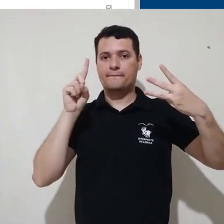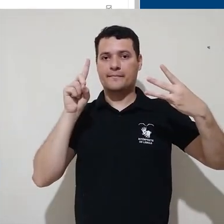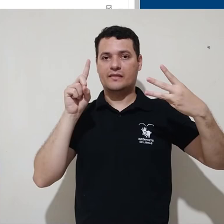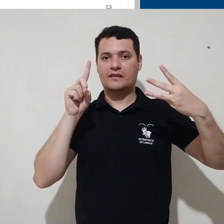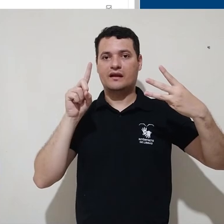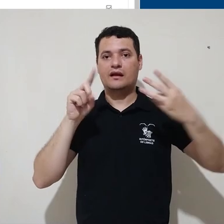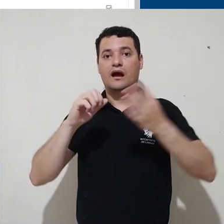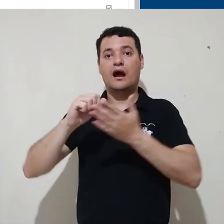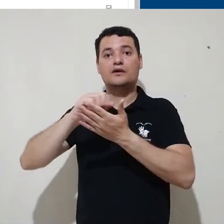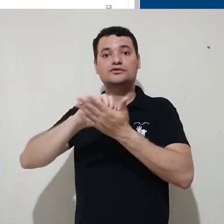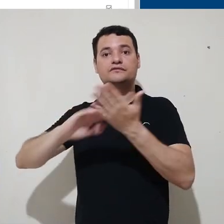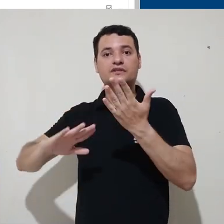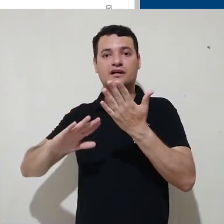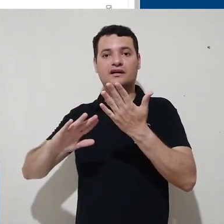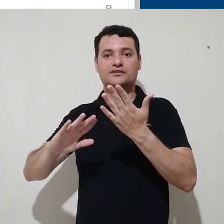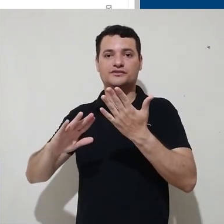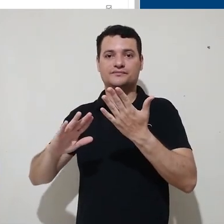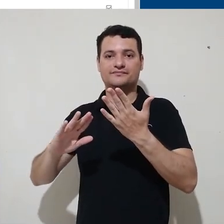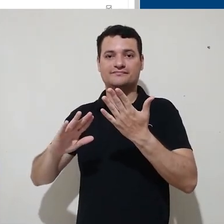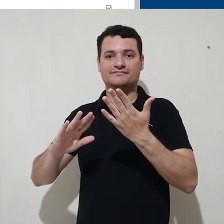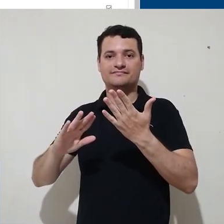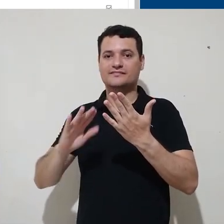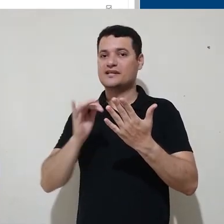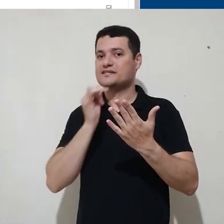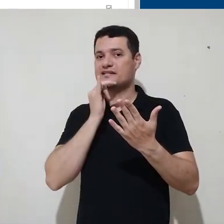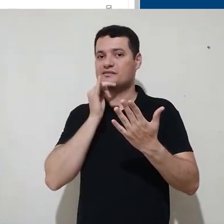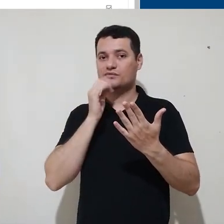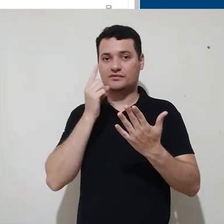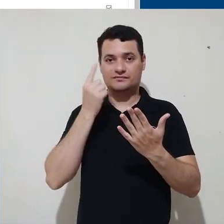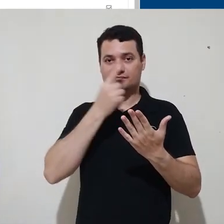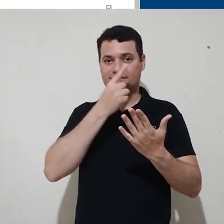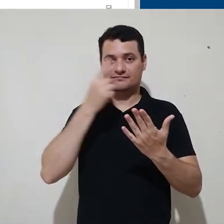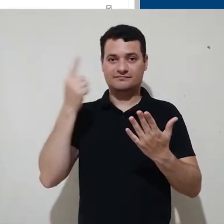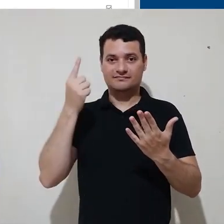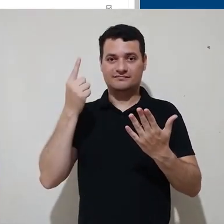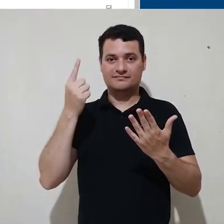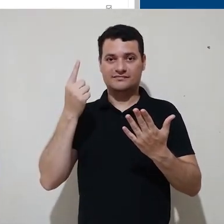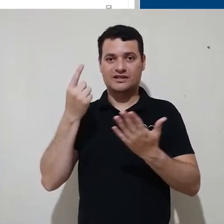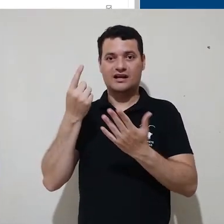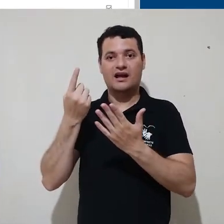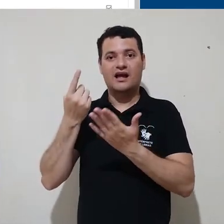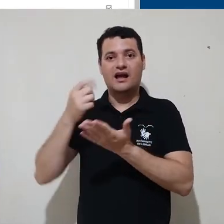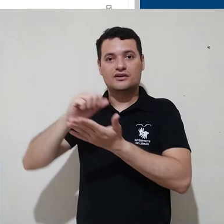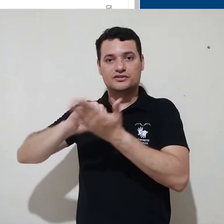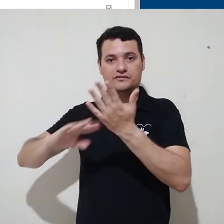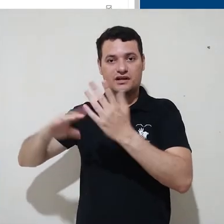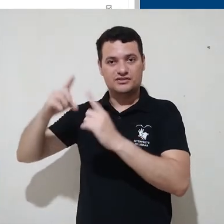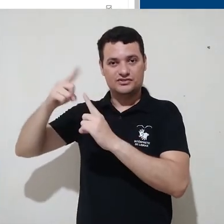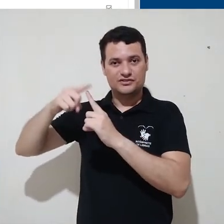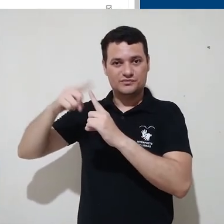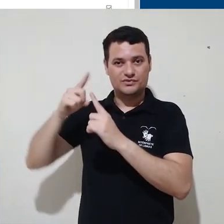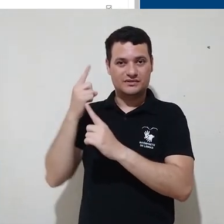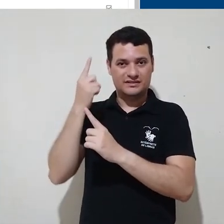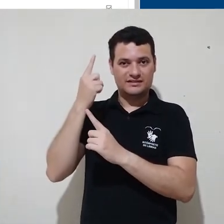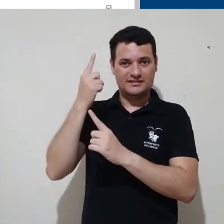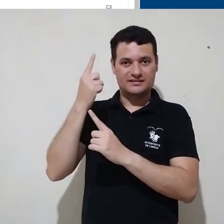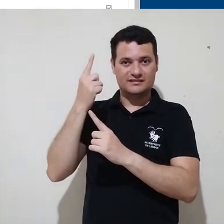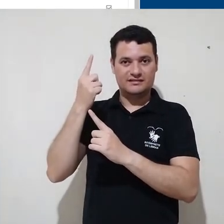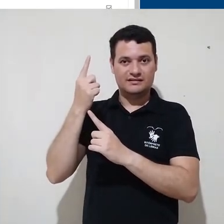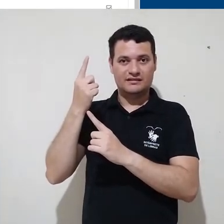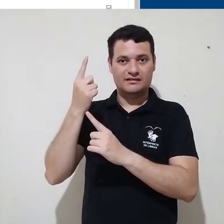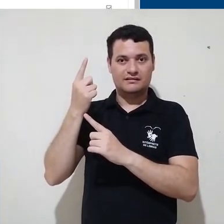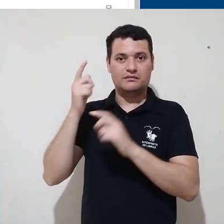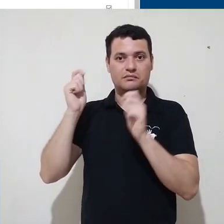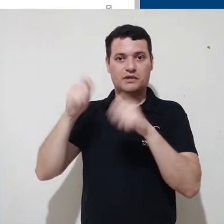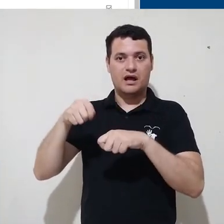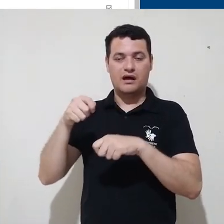seguir, nós temos um exemplo de atividade que é a atividade tarefa. Aqui, por exemplo, esse tipo